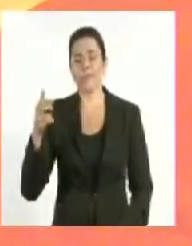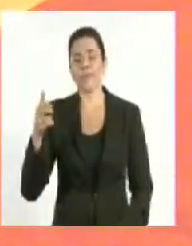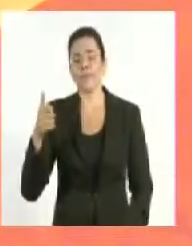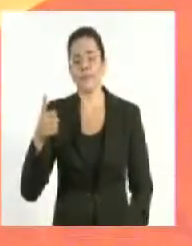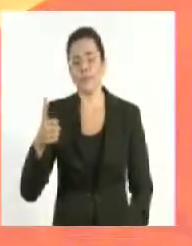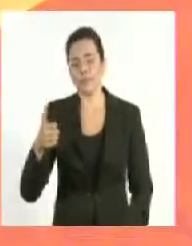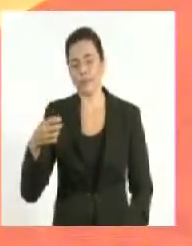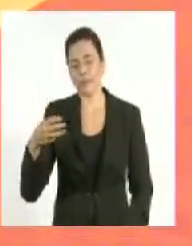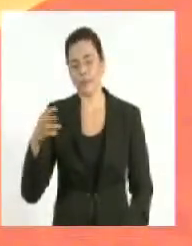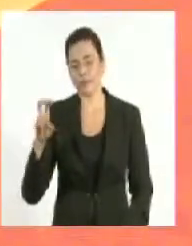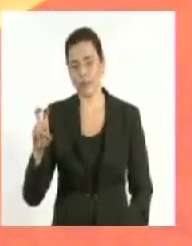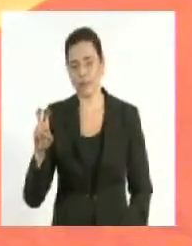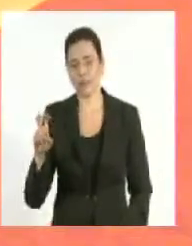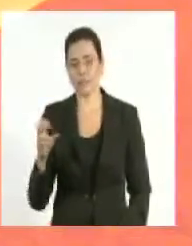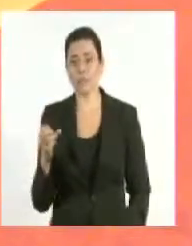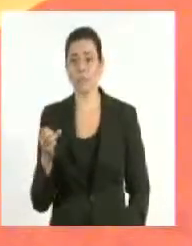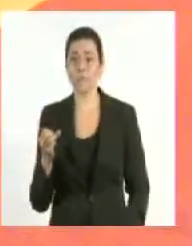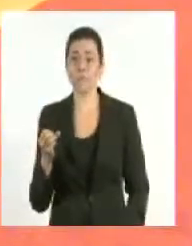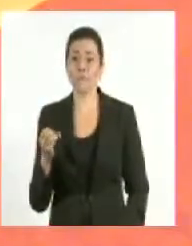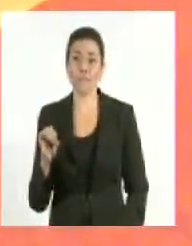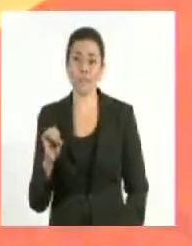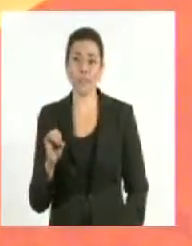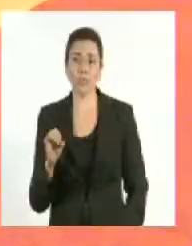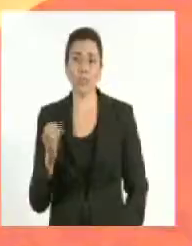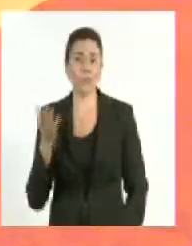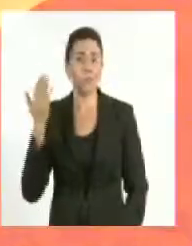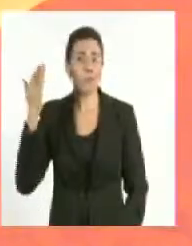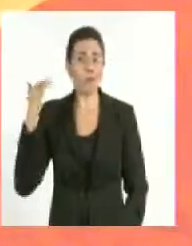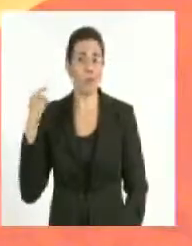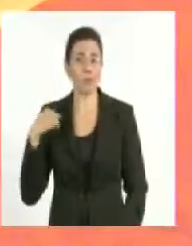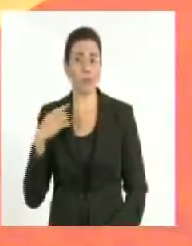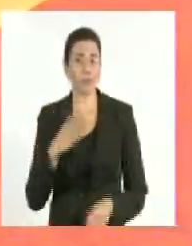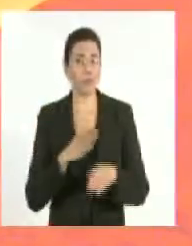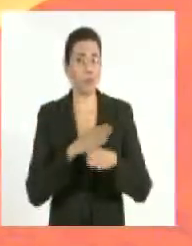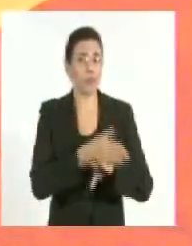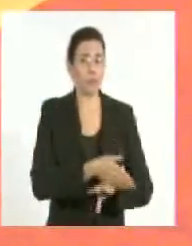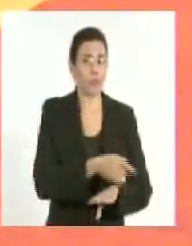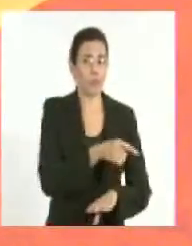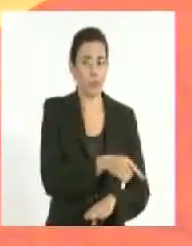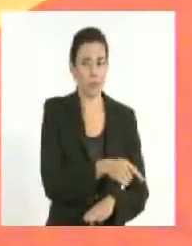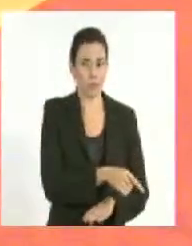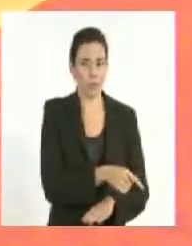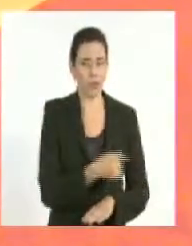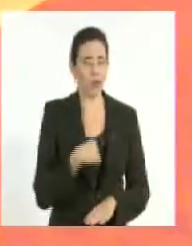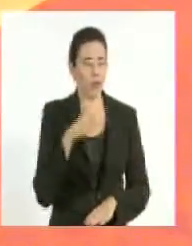vigilantes, sequer ali eu pude observar os vigilantes.